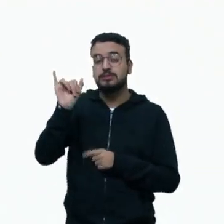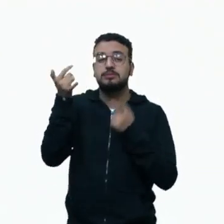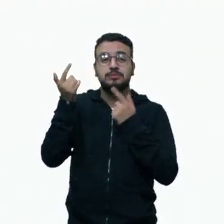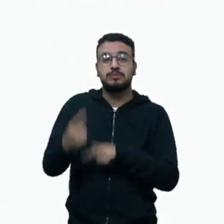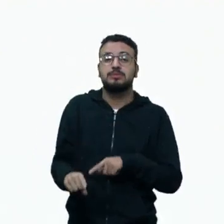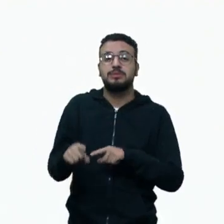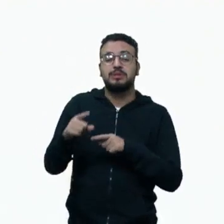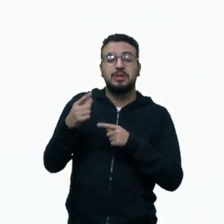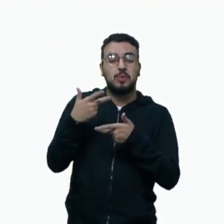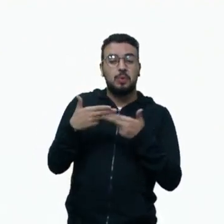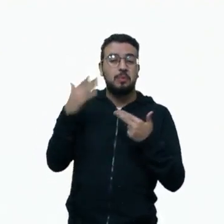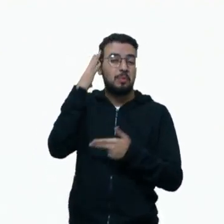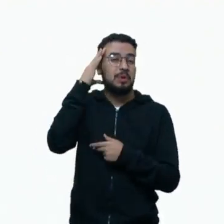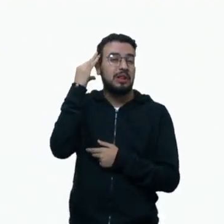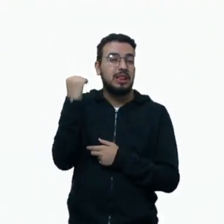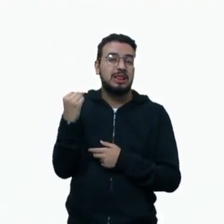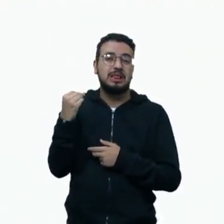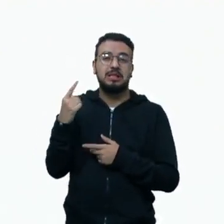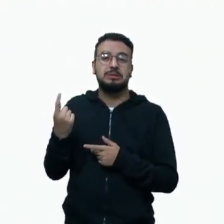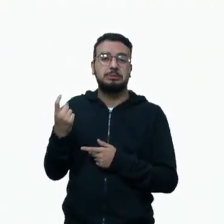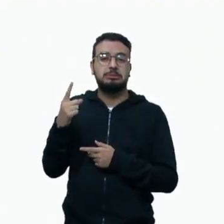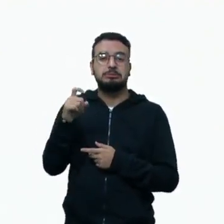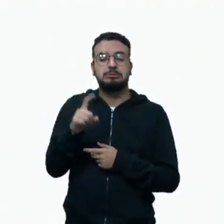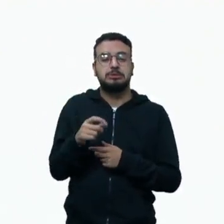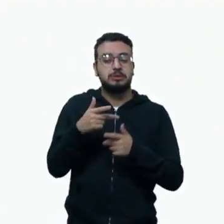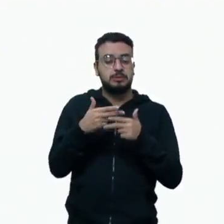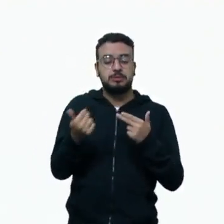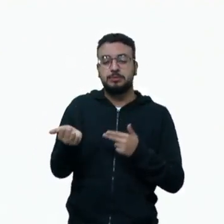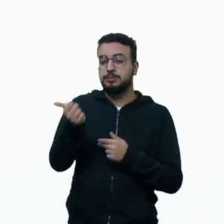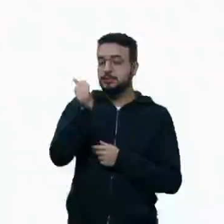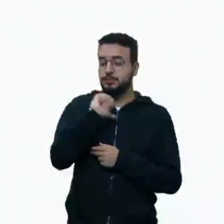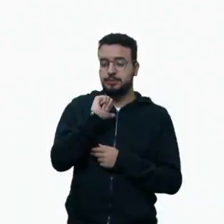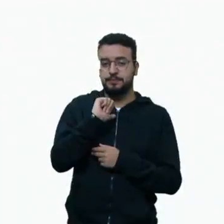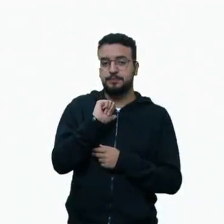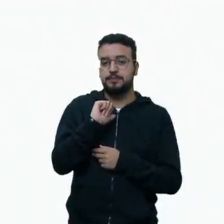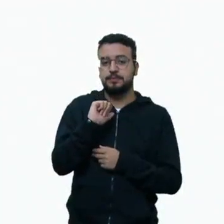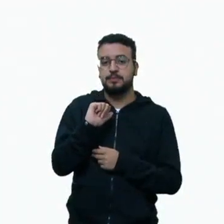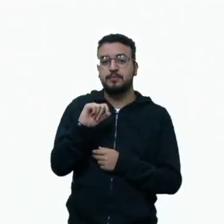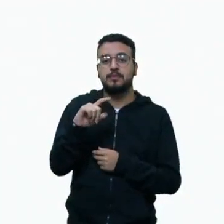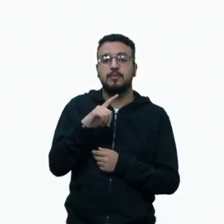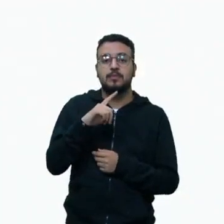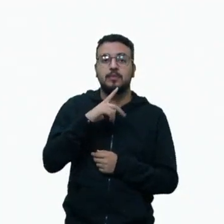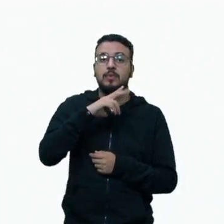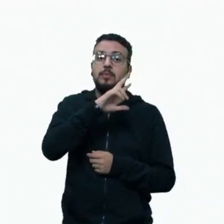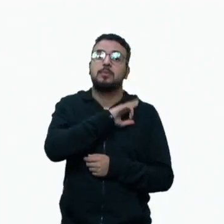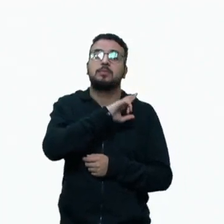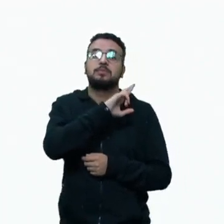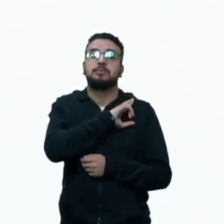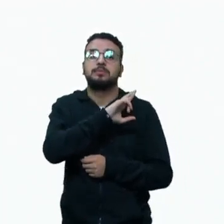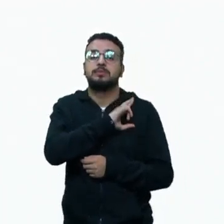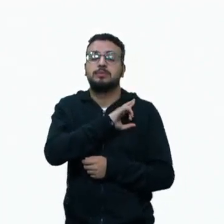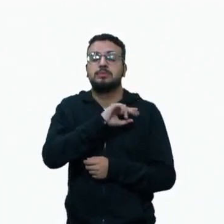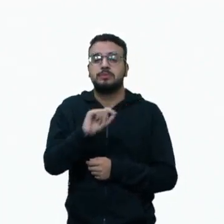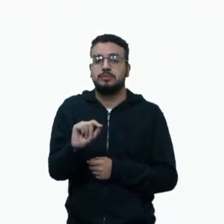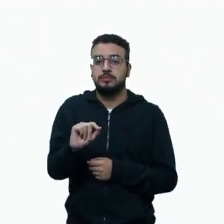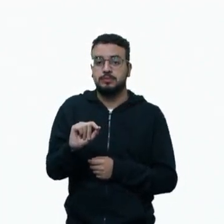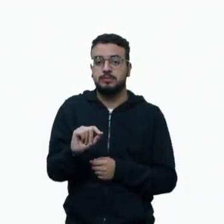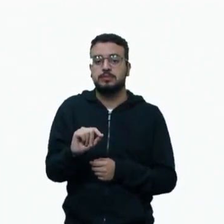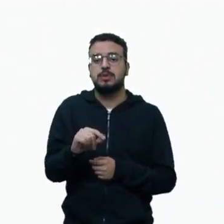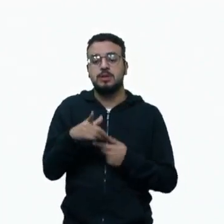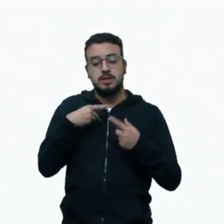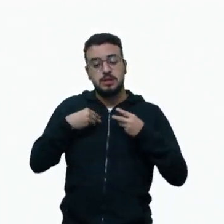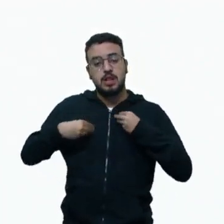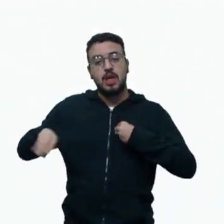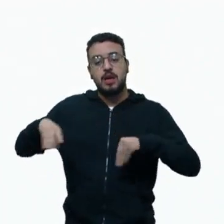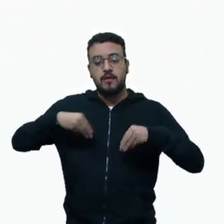ou toxinas introduzidas no organismo. Então, eu tenho como grandes funções do meu sistema circulatório o